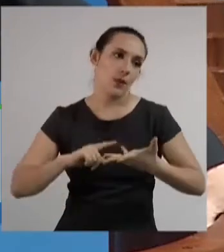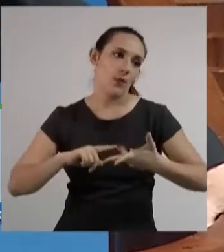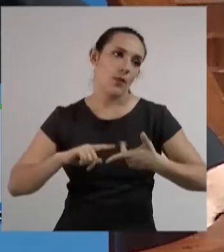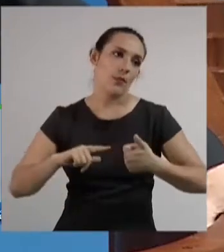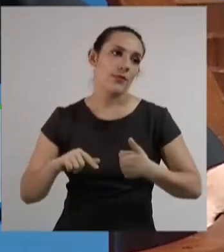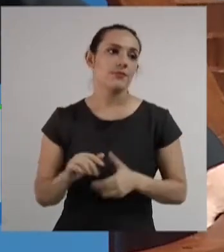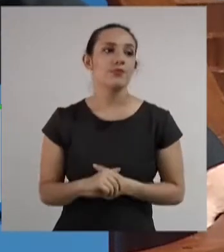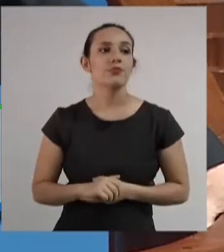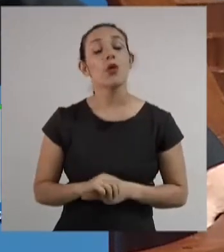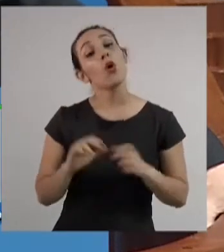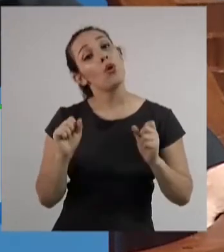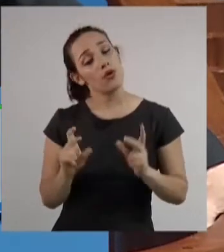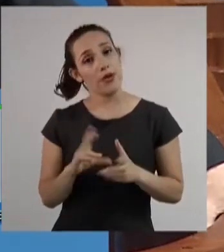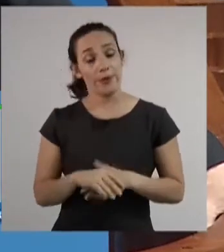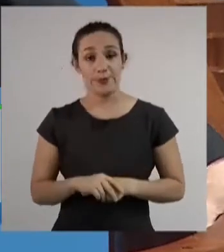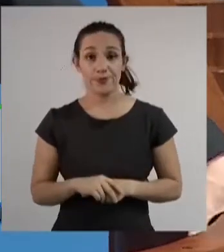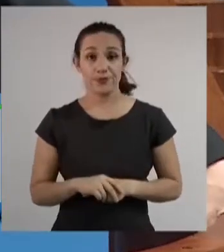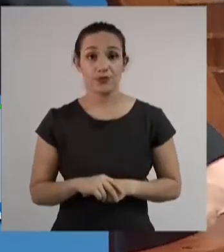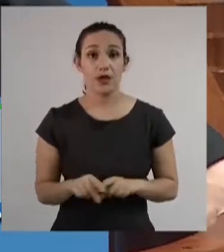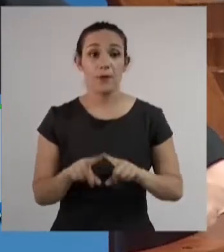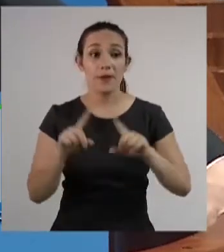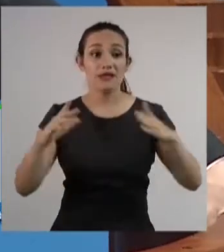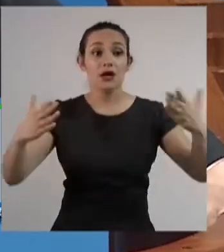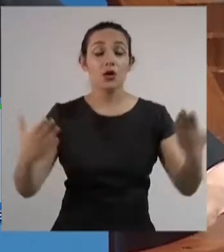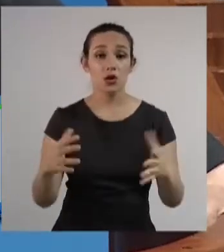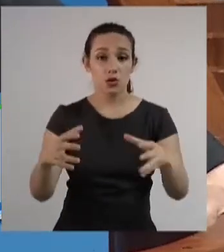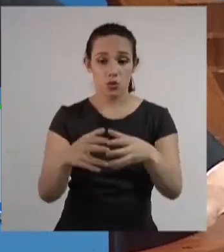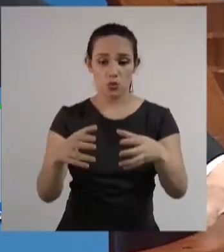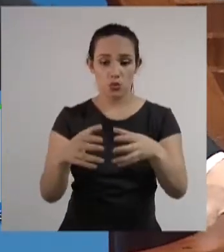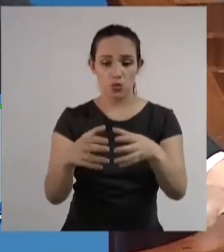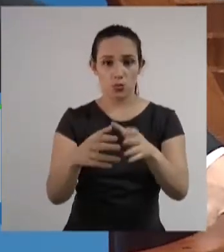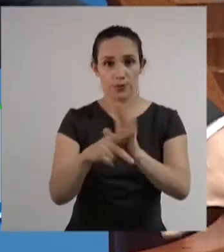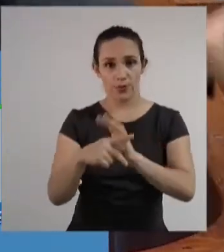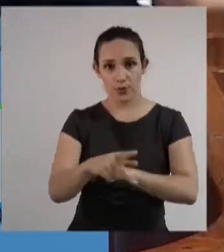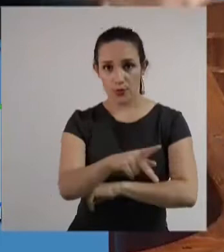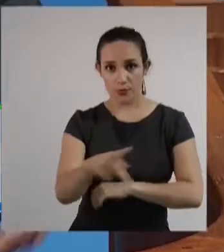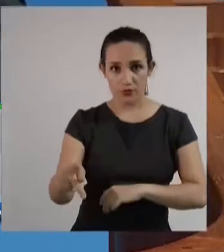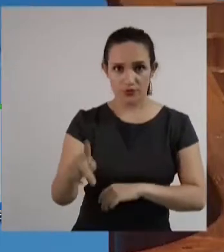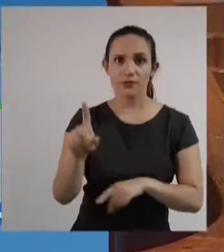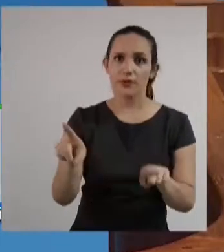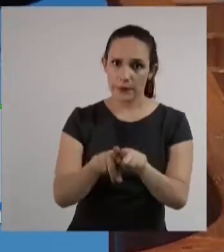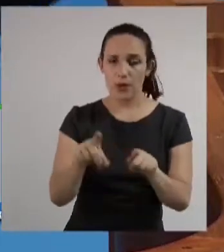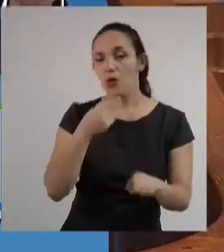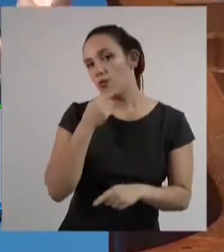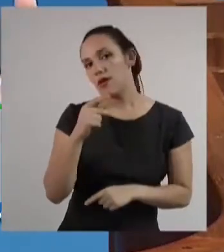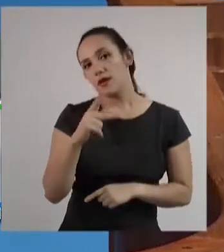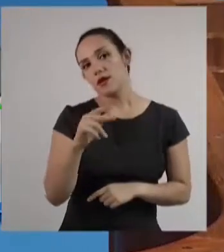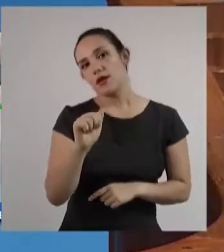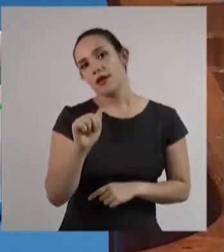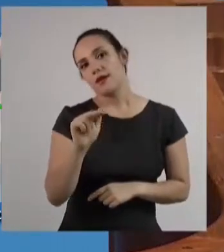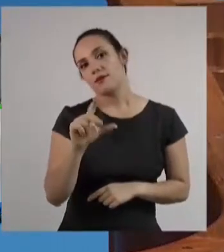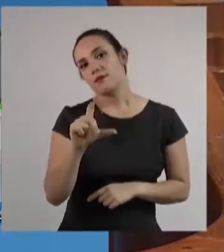Agora, a equipe do presidente eleito, através do Paulo Guedes, jogou